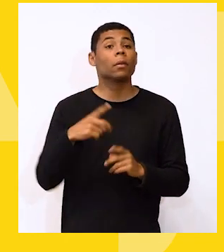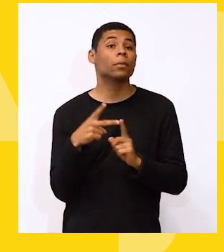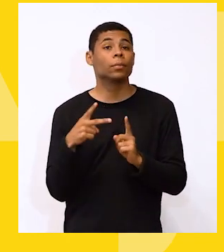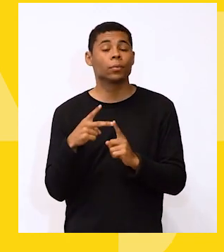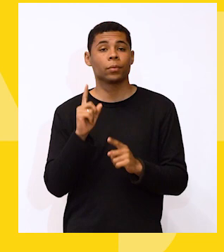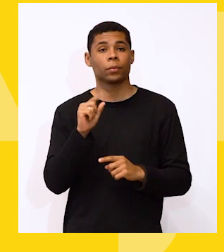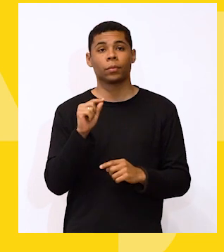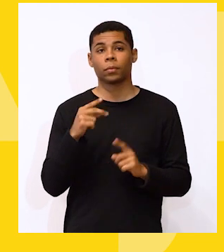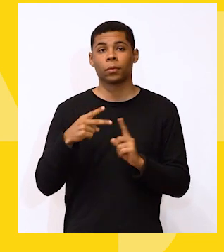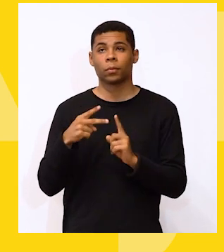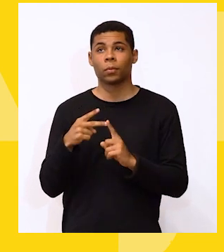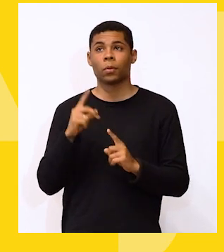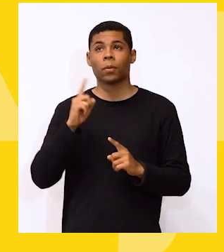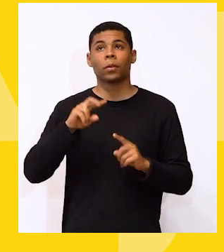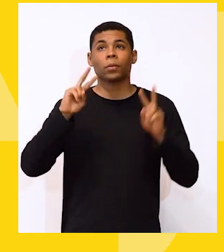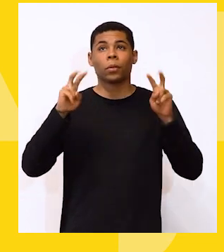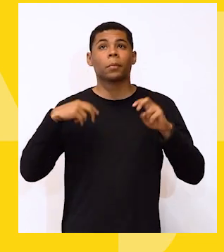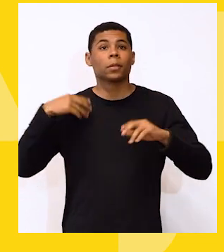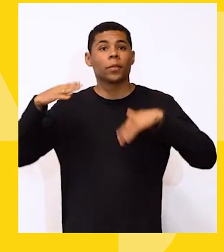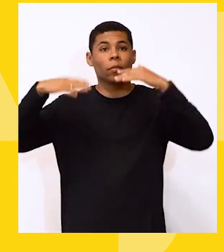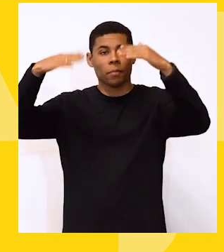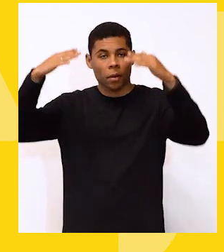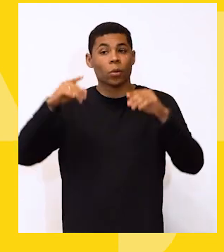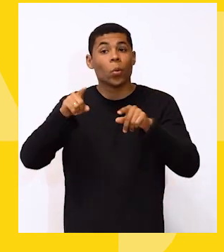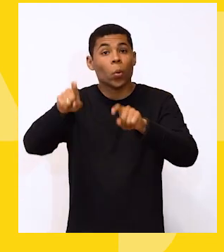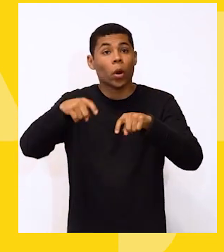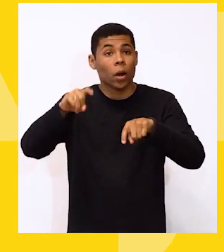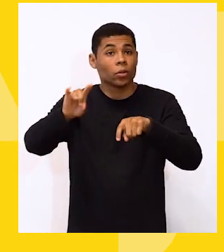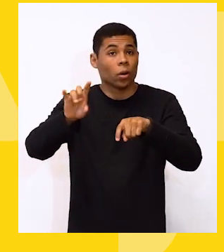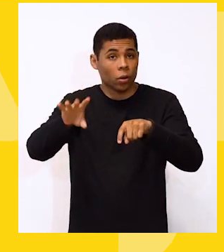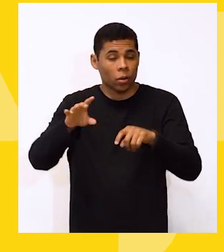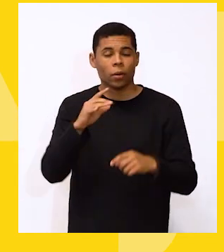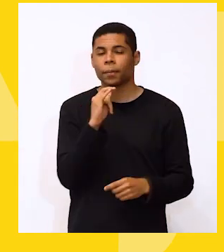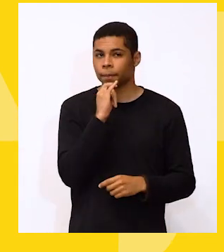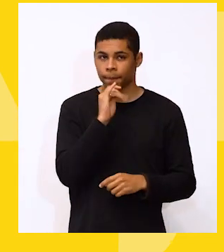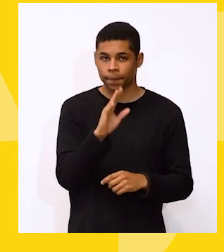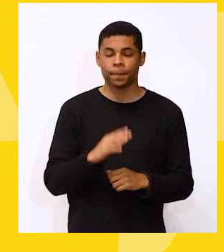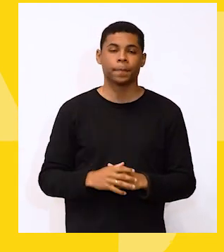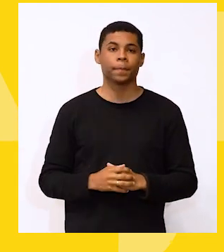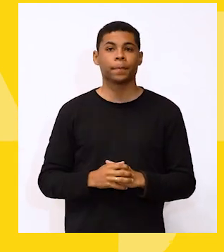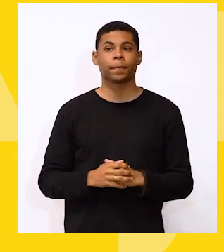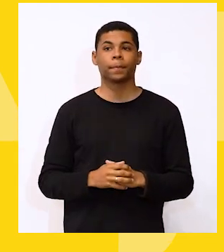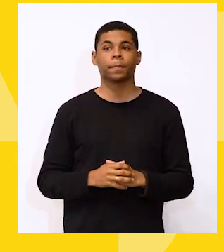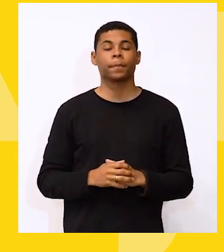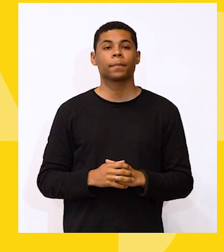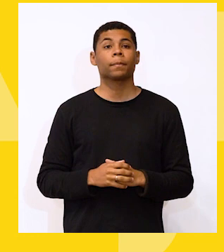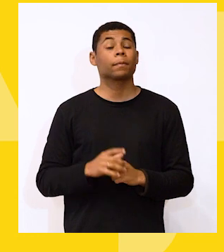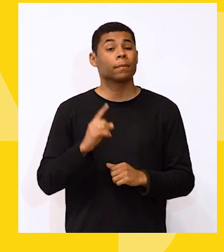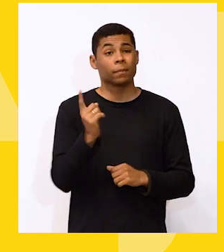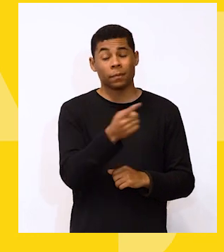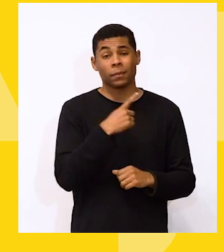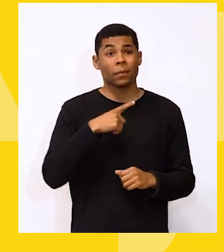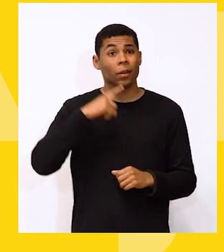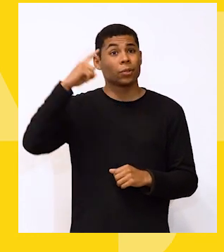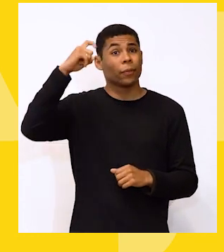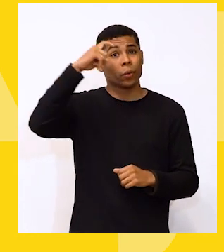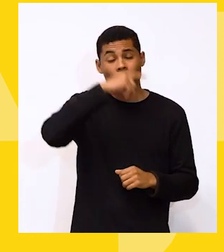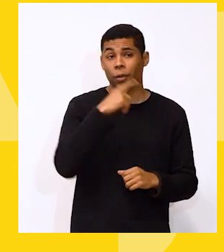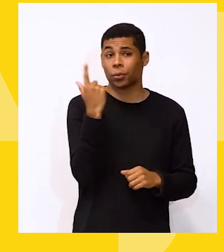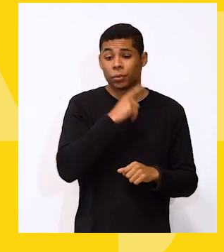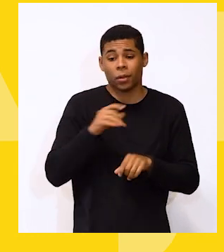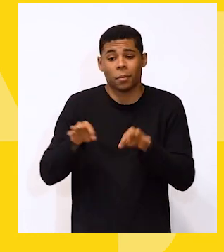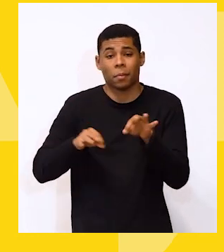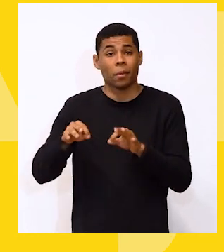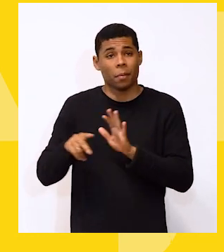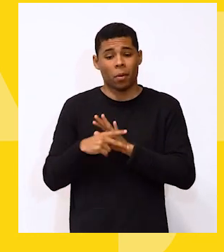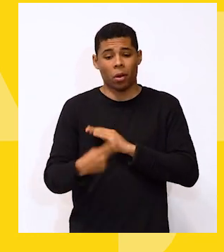o item que é o desenvolvimento Rural por si só são uma dificuldade muito grande executar isso em nosso país né tem que